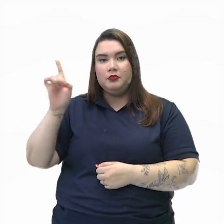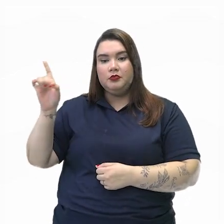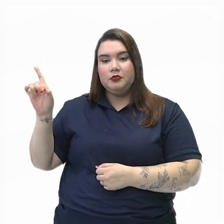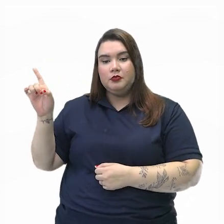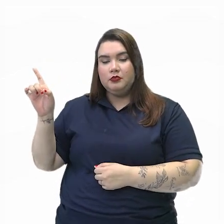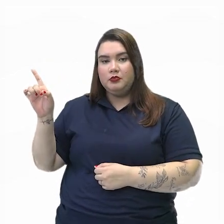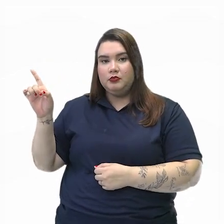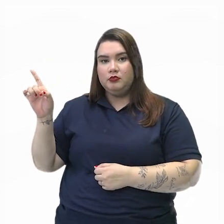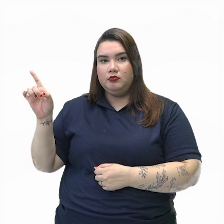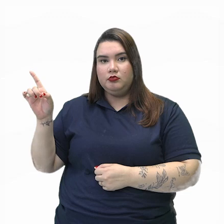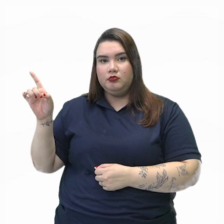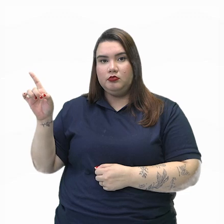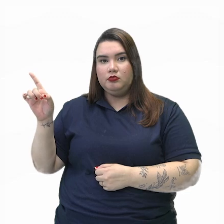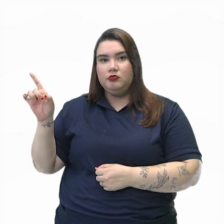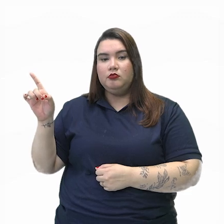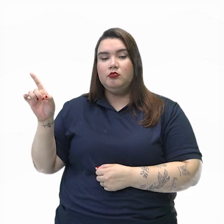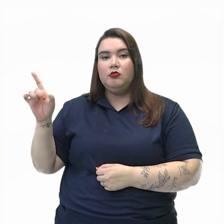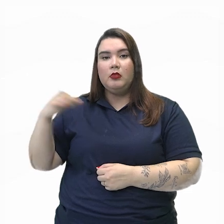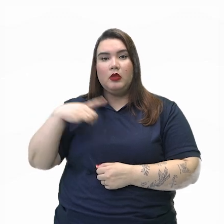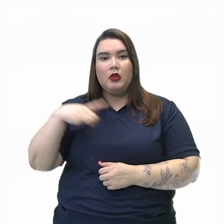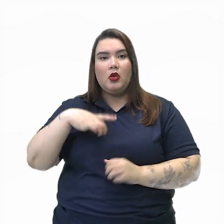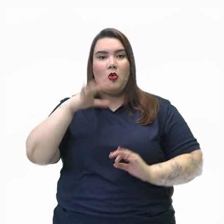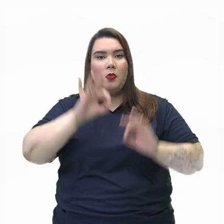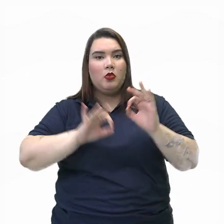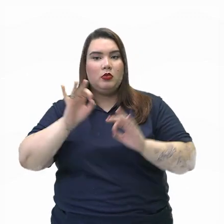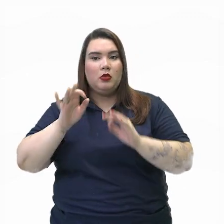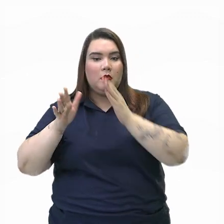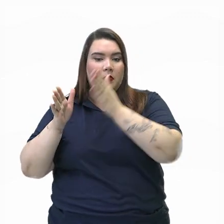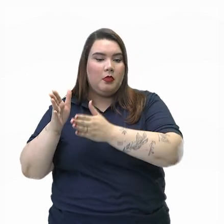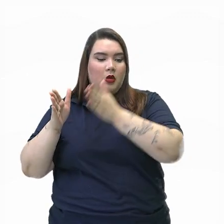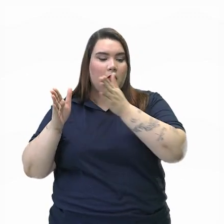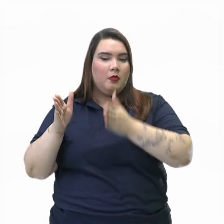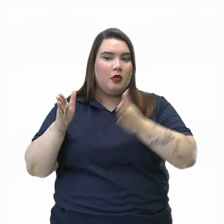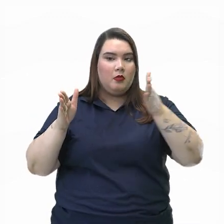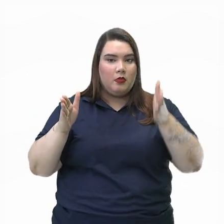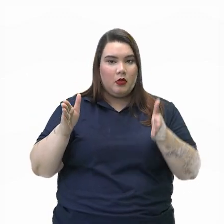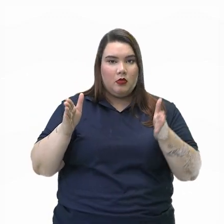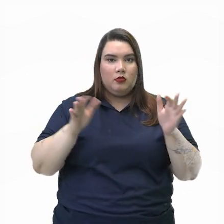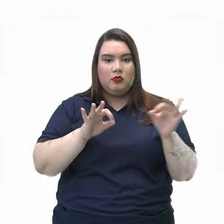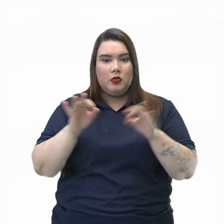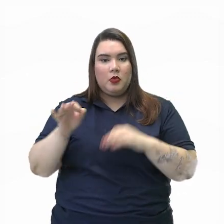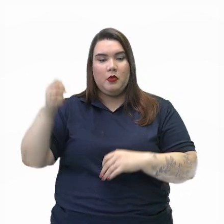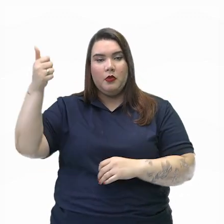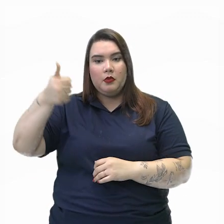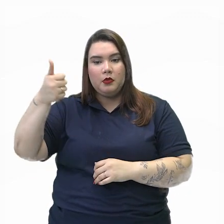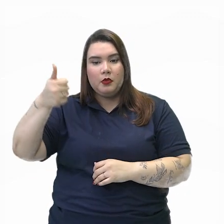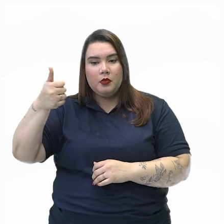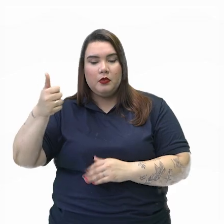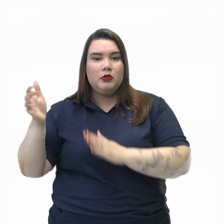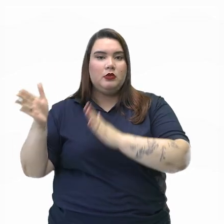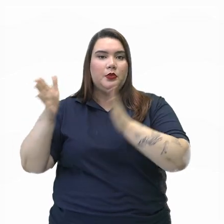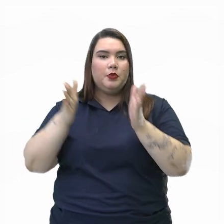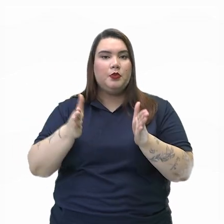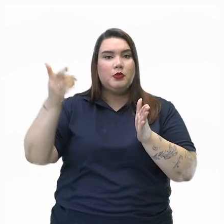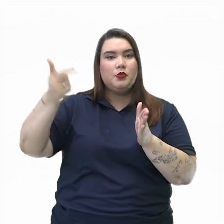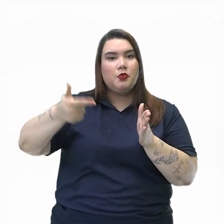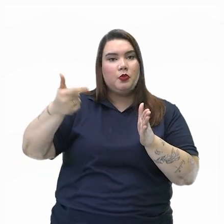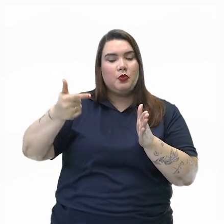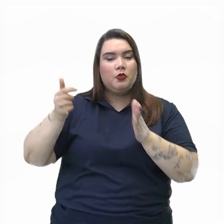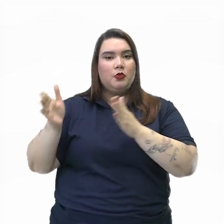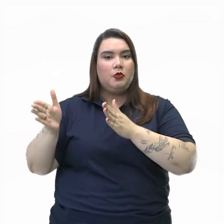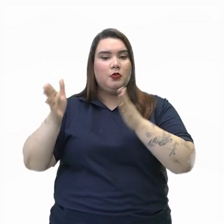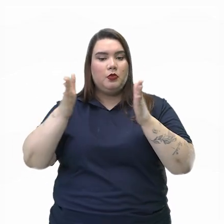painel solar, depois eu tenho o inversor que converte essa energia, que era antes contínua, e